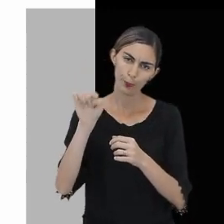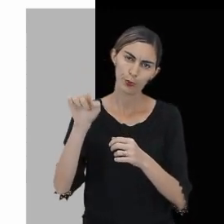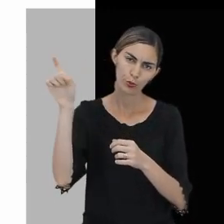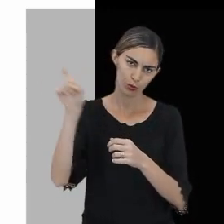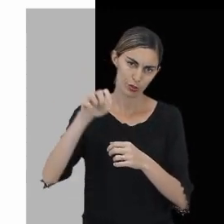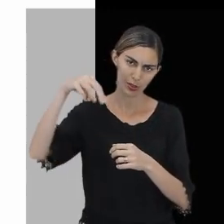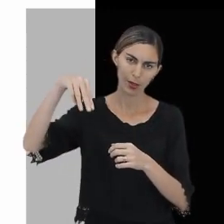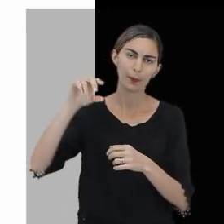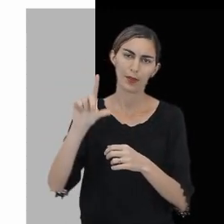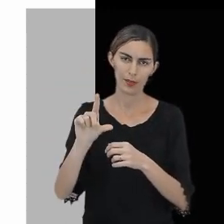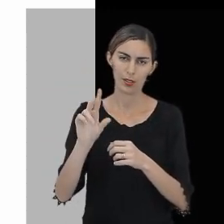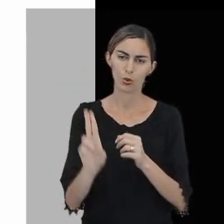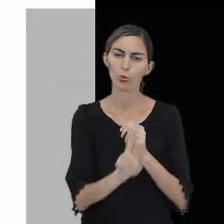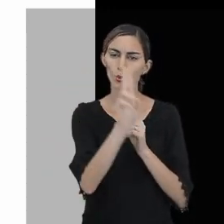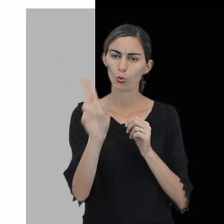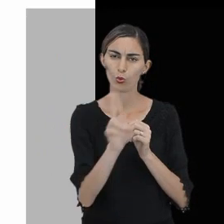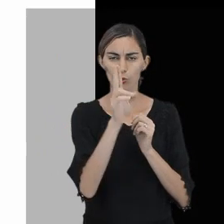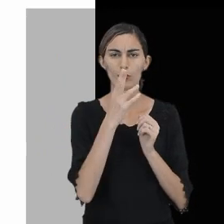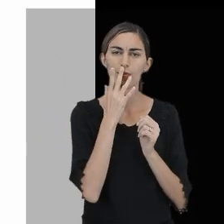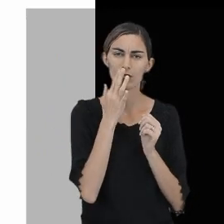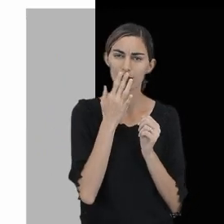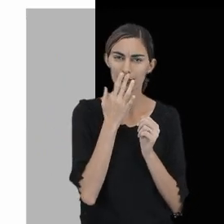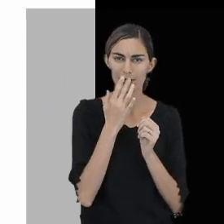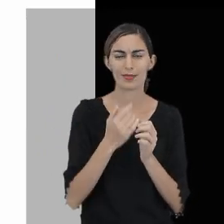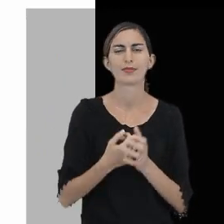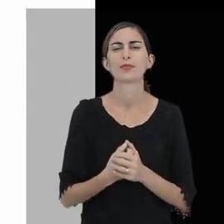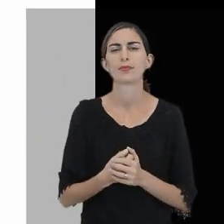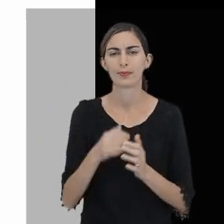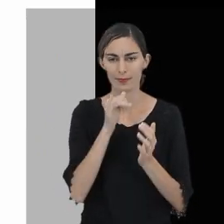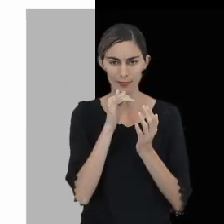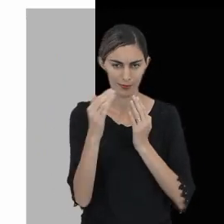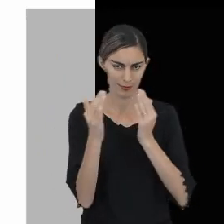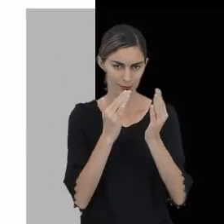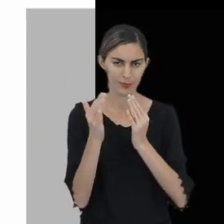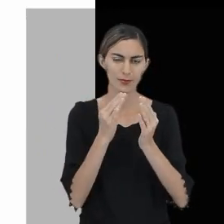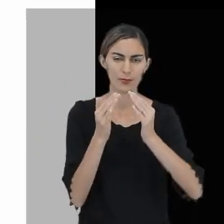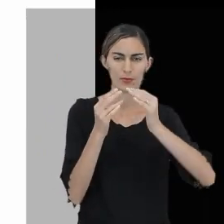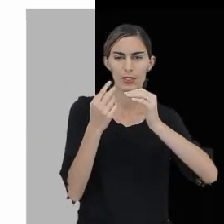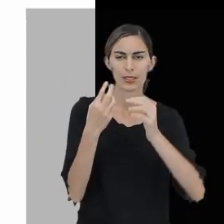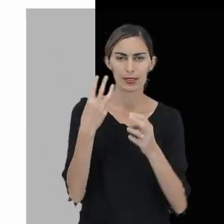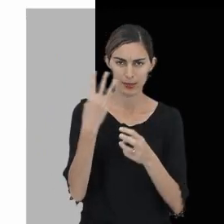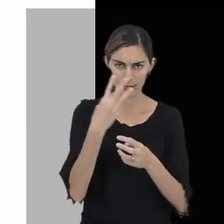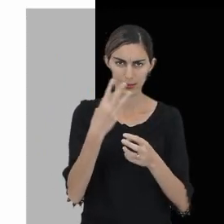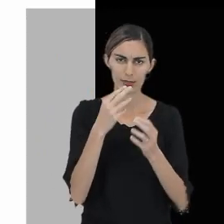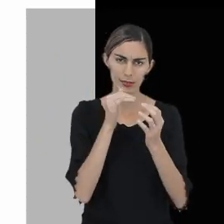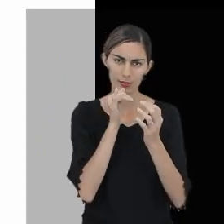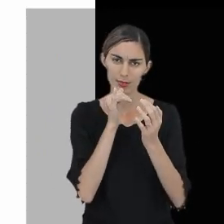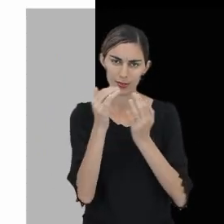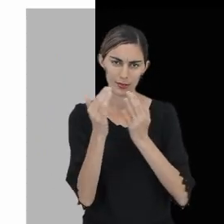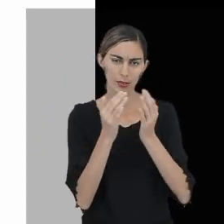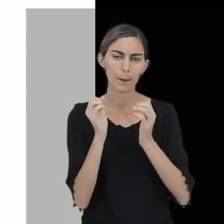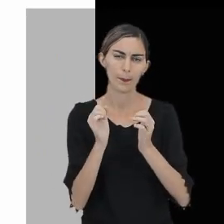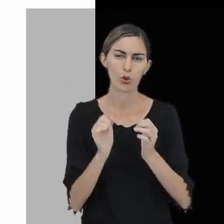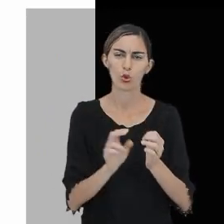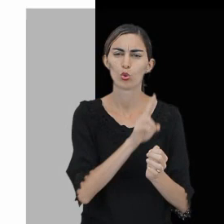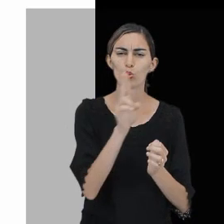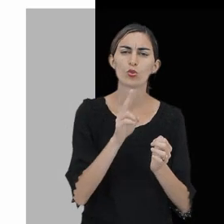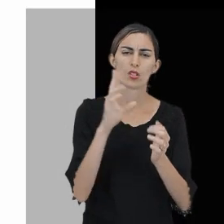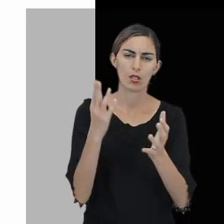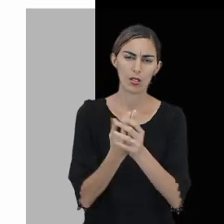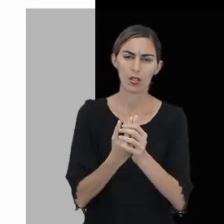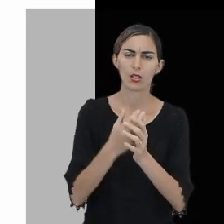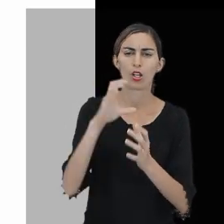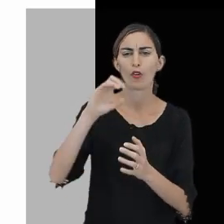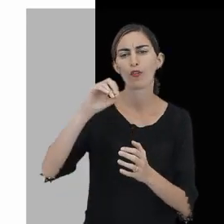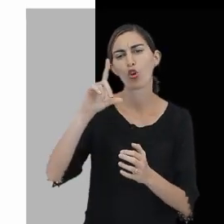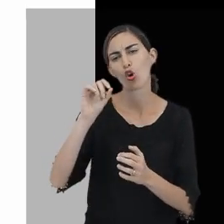e fácil faz uso dessas coisas aqui então se nesse exemplo o terceiro exemplo que você pode usar tanto aqui no colo os pontos ml